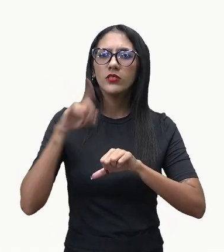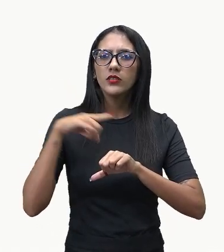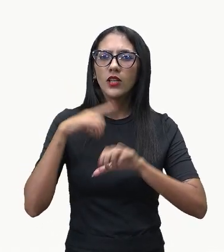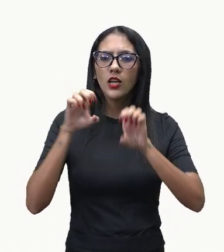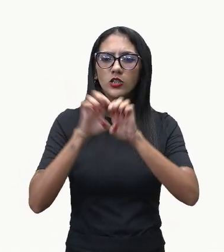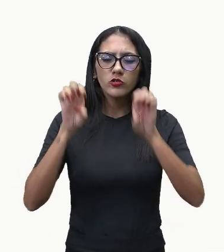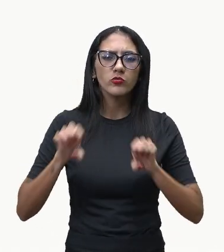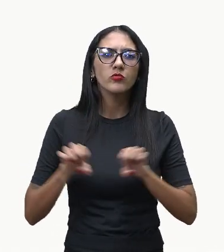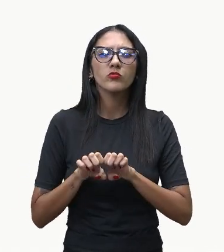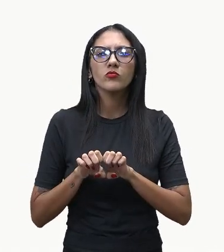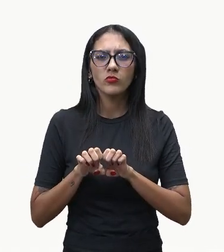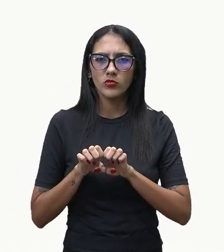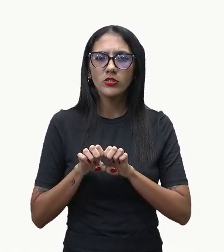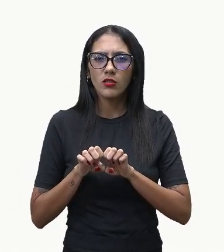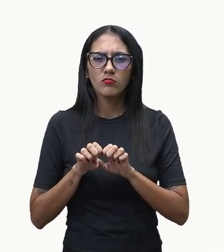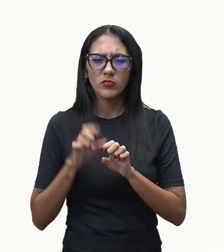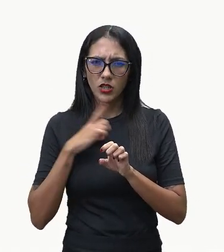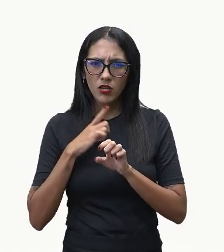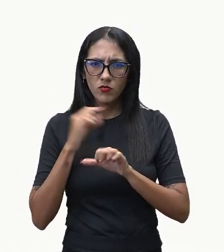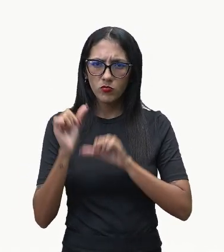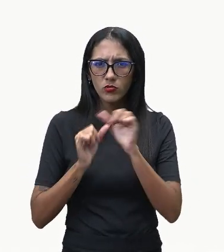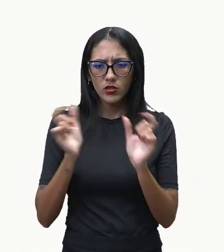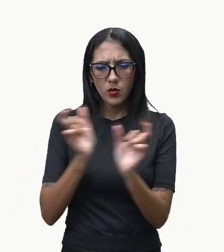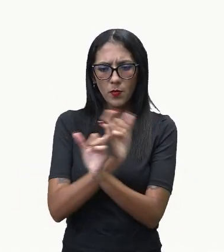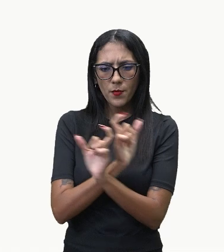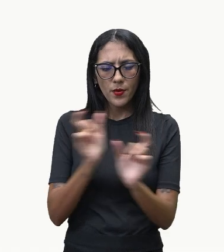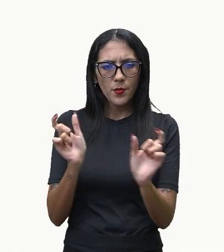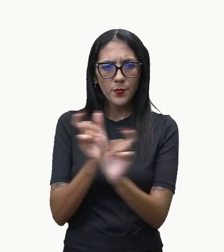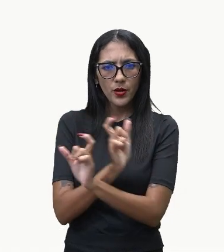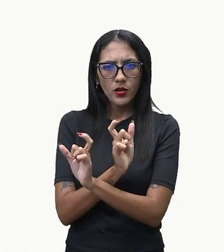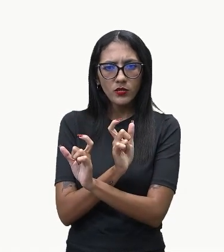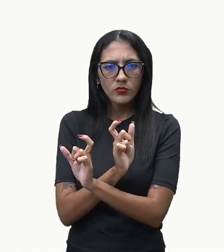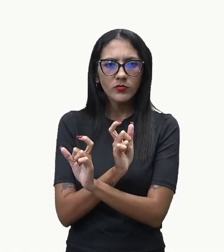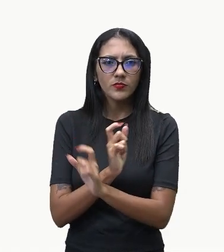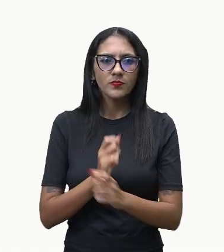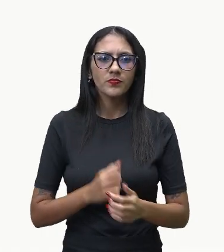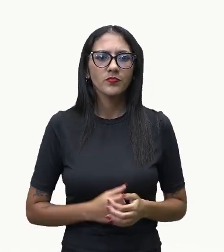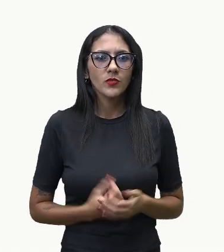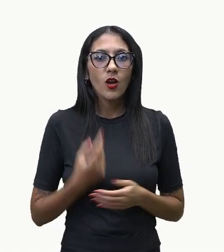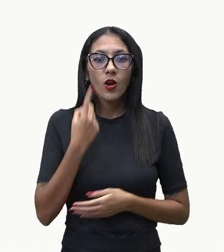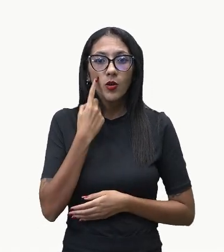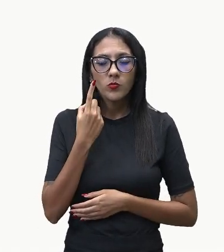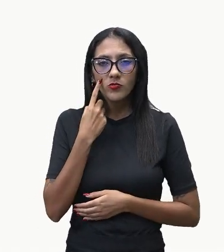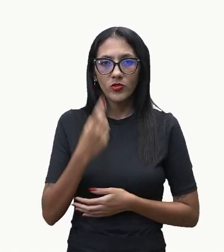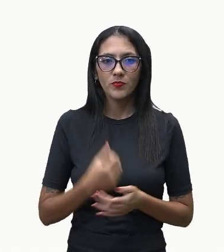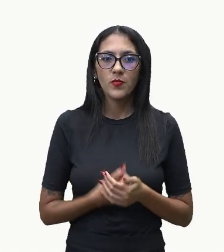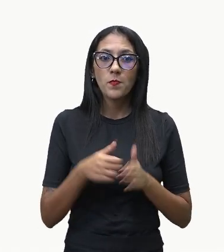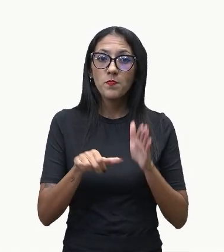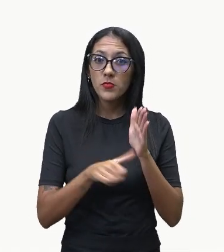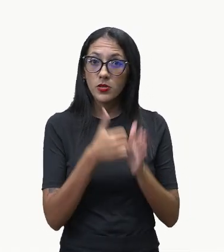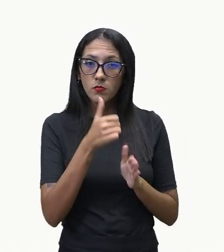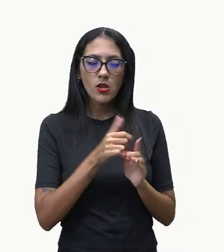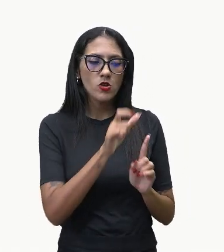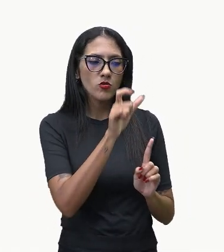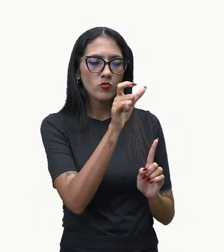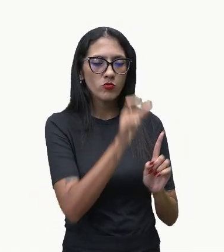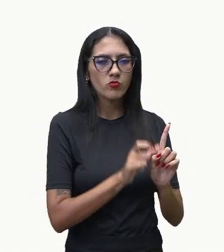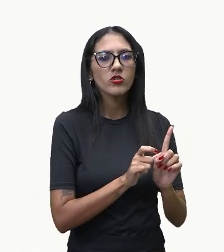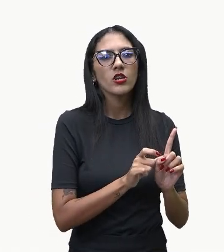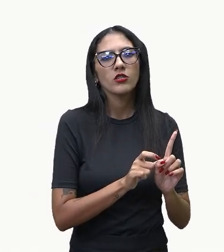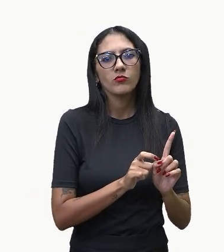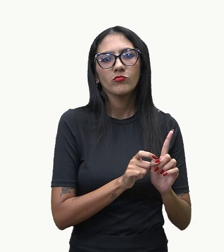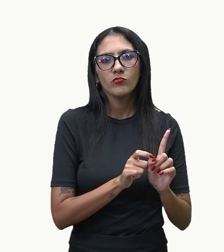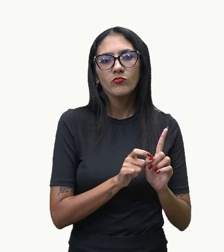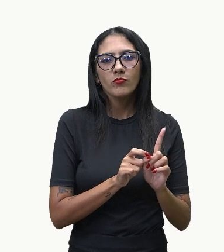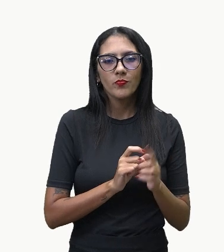ordem inversa das questões? Ele me deu primeiro o sujeito, Aí depois ele me